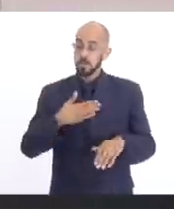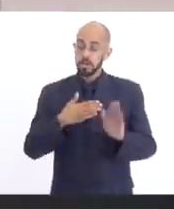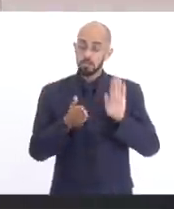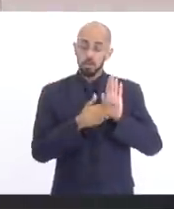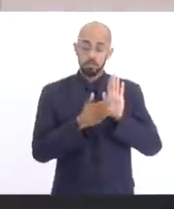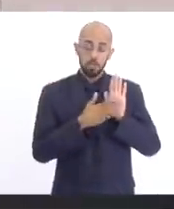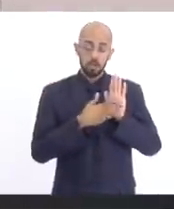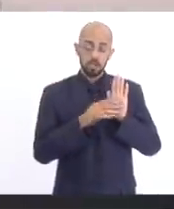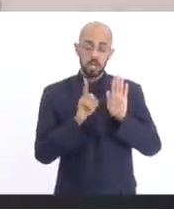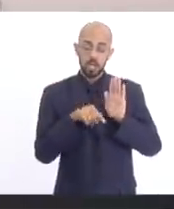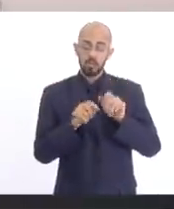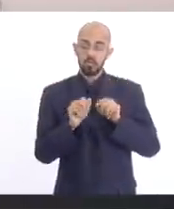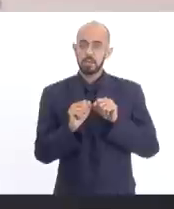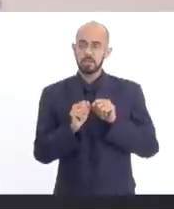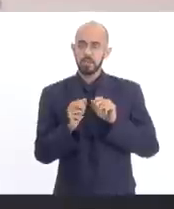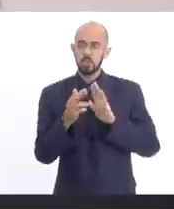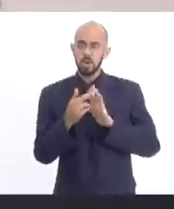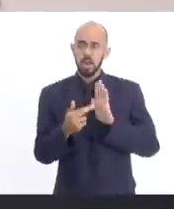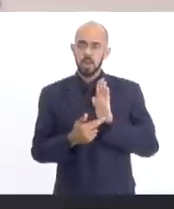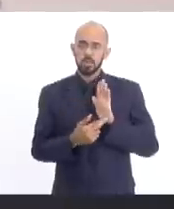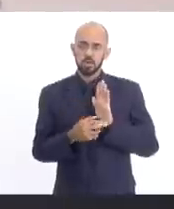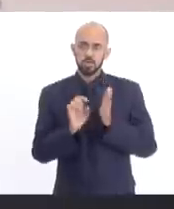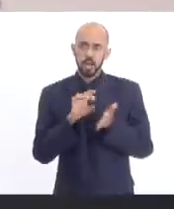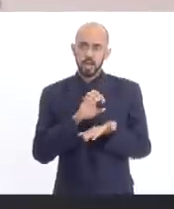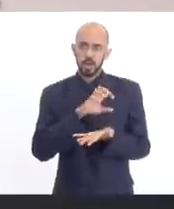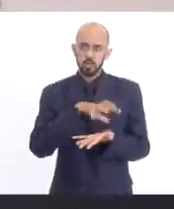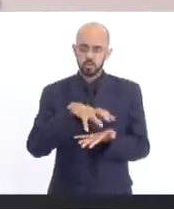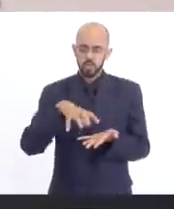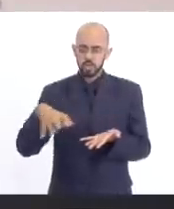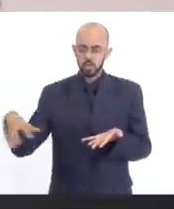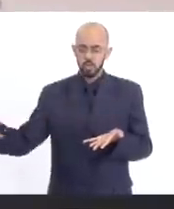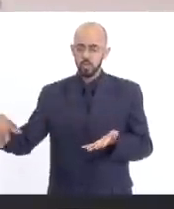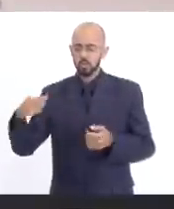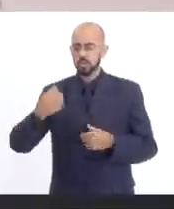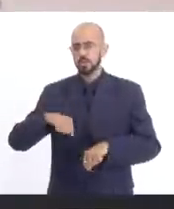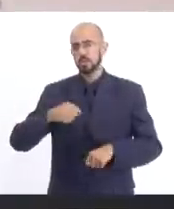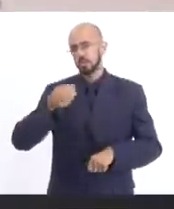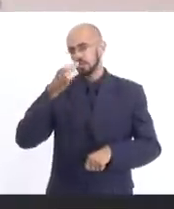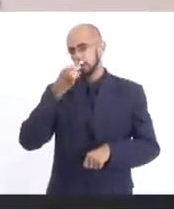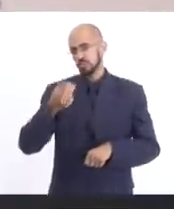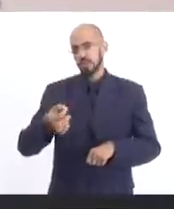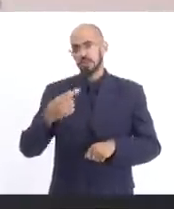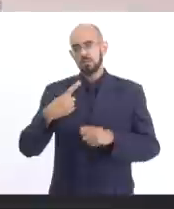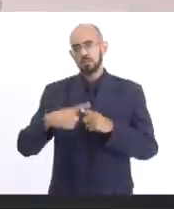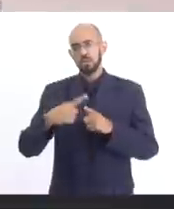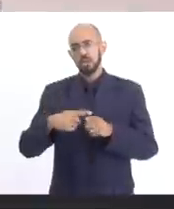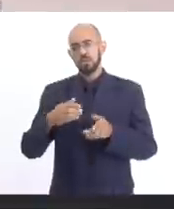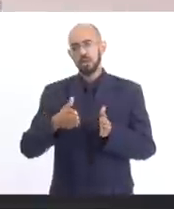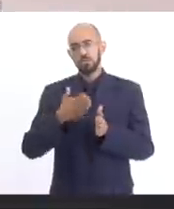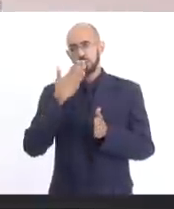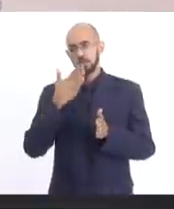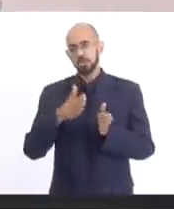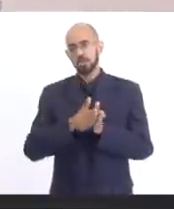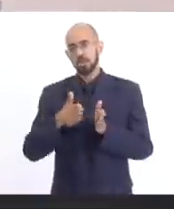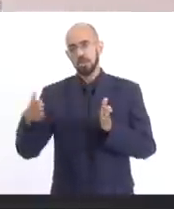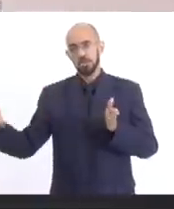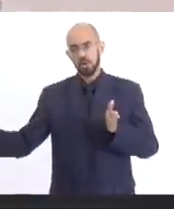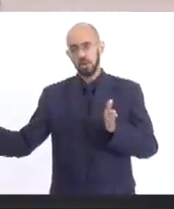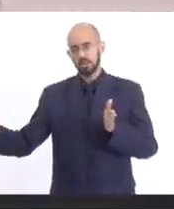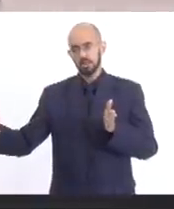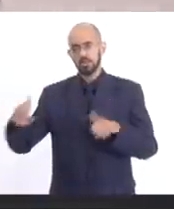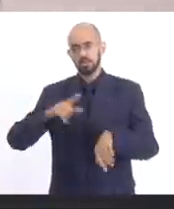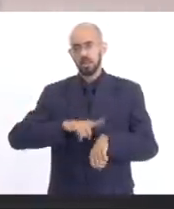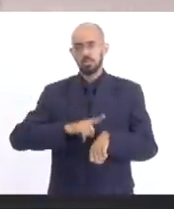caso. Senhor presidente. Ou cada setor. Porque tem que ter uma justificativa para você pedir a prorrogação. Porque eles têm